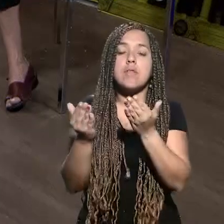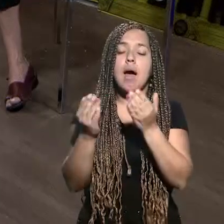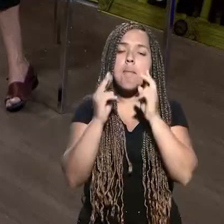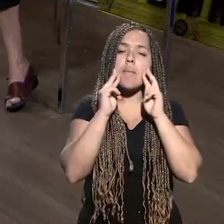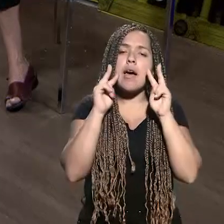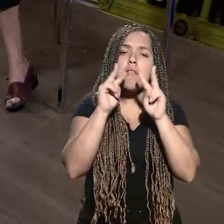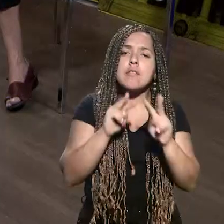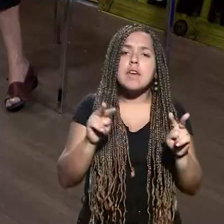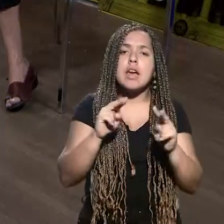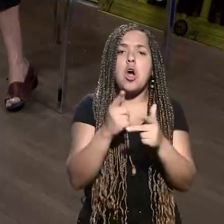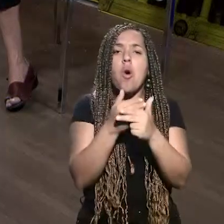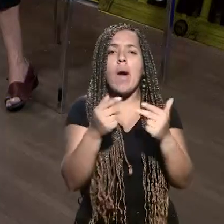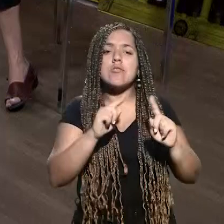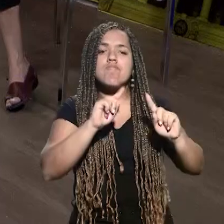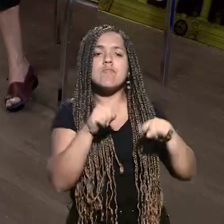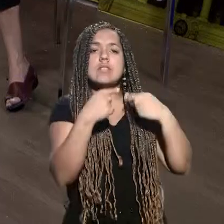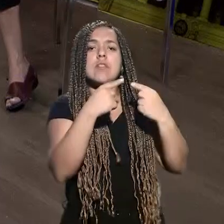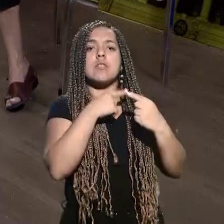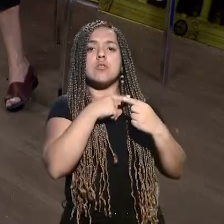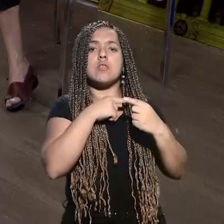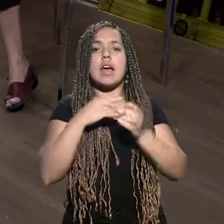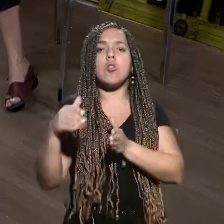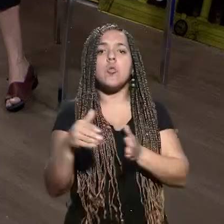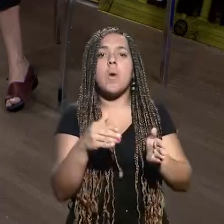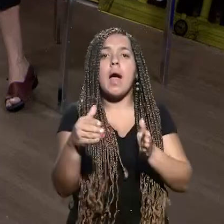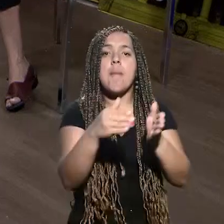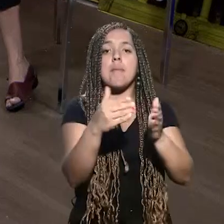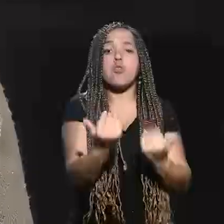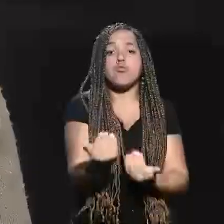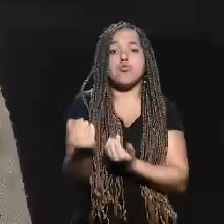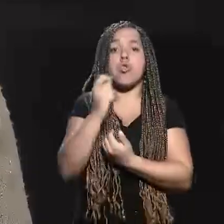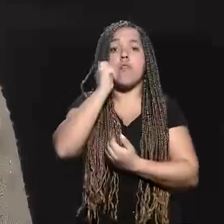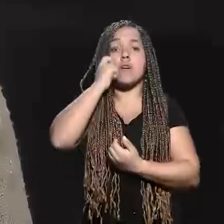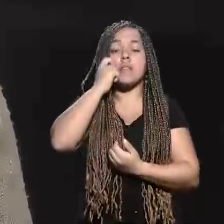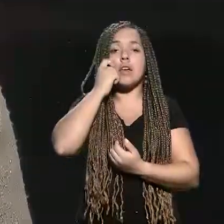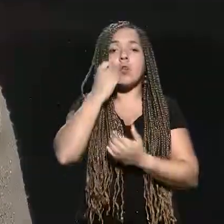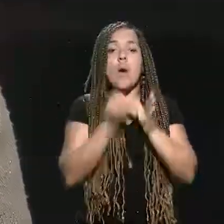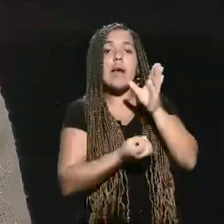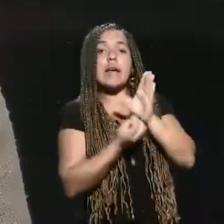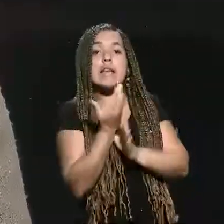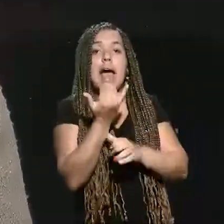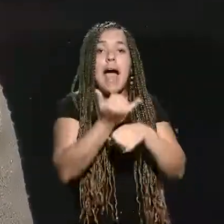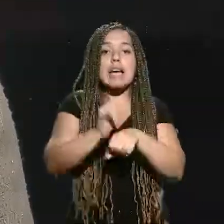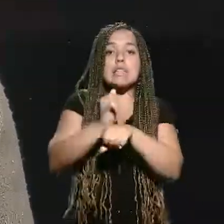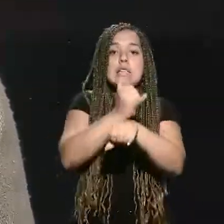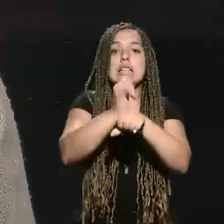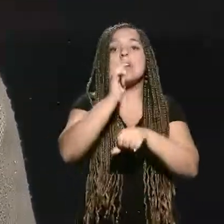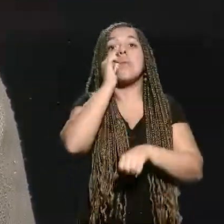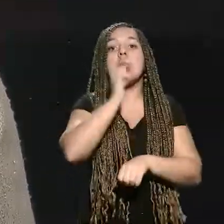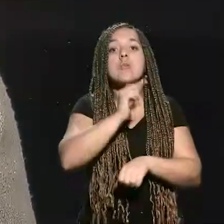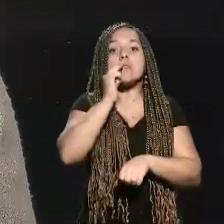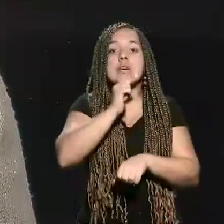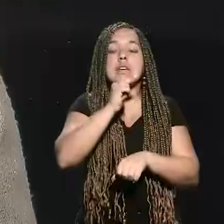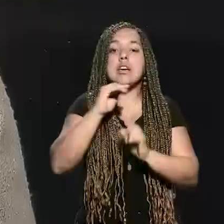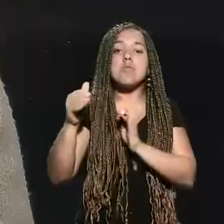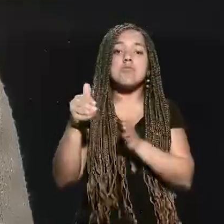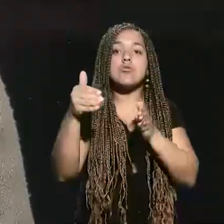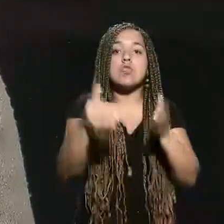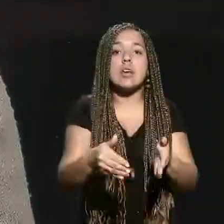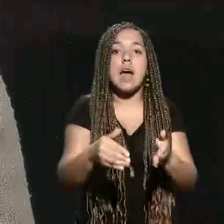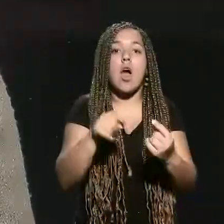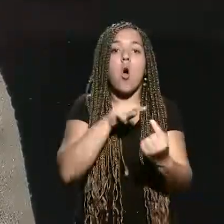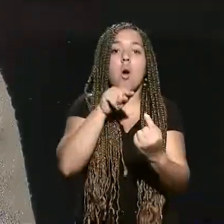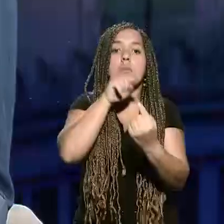existem no caminho de um jovem negro, né? E criar estratégias para conseguir chegar, né? Chegar nos